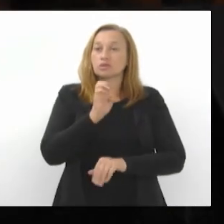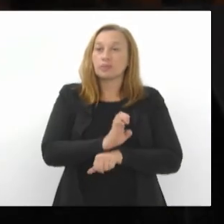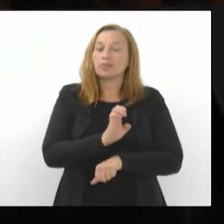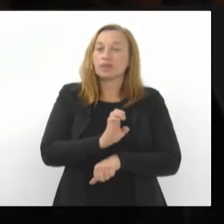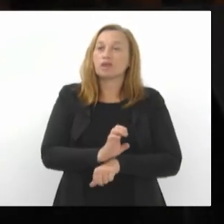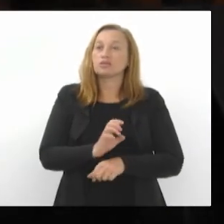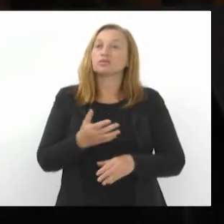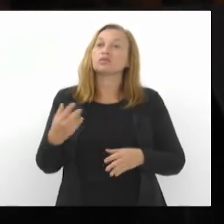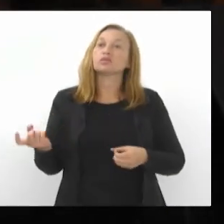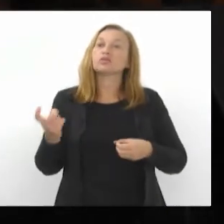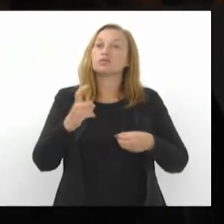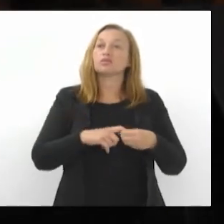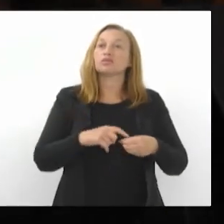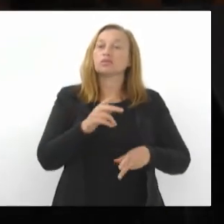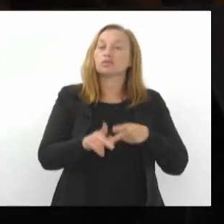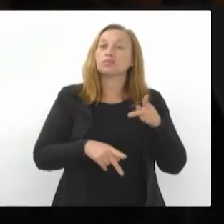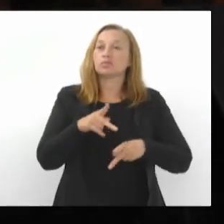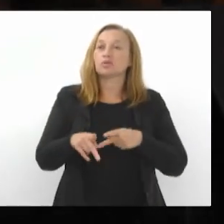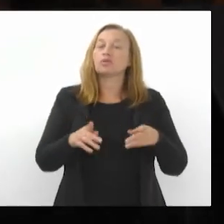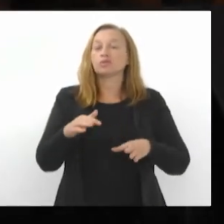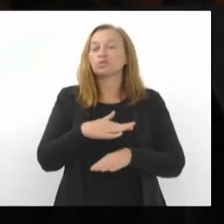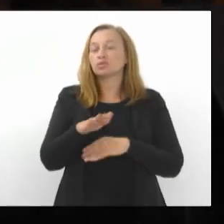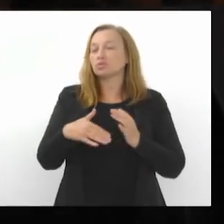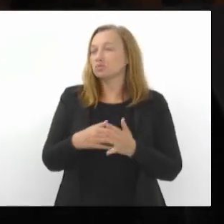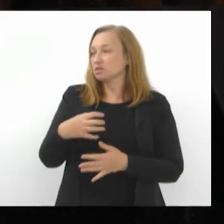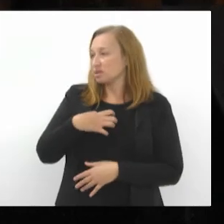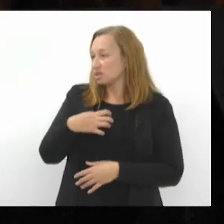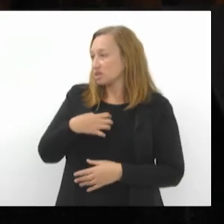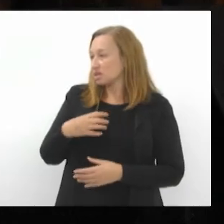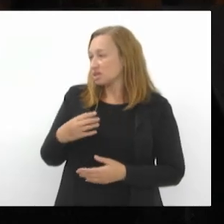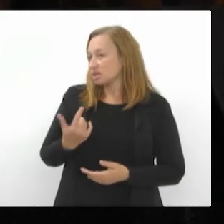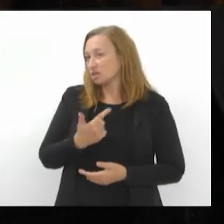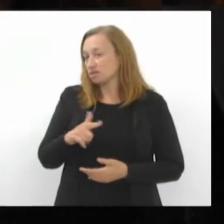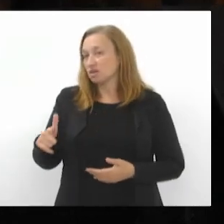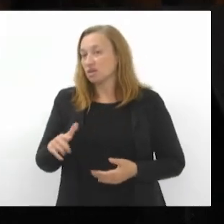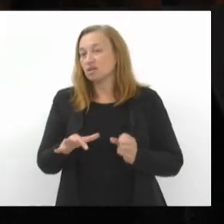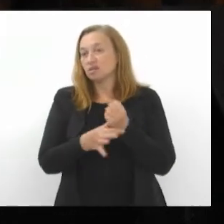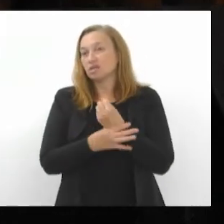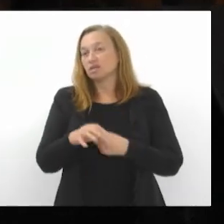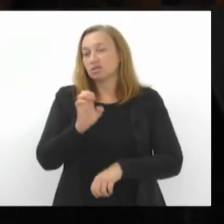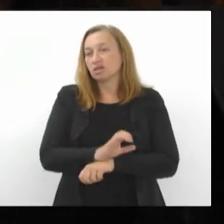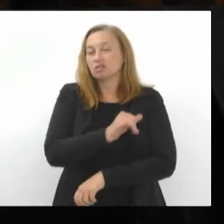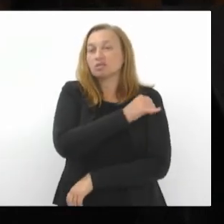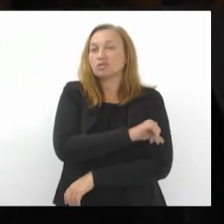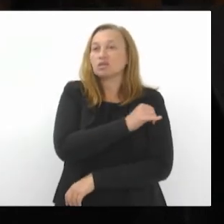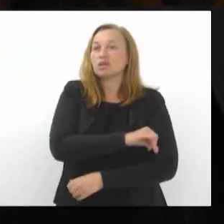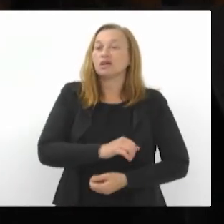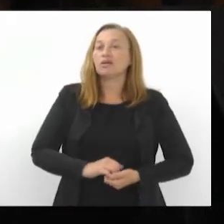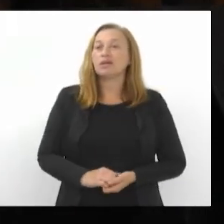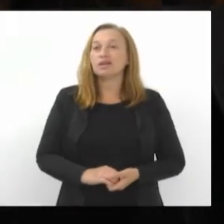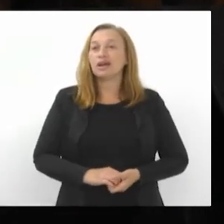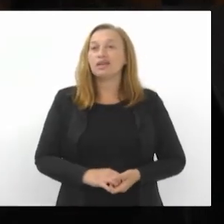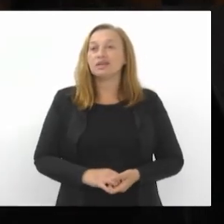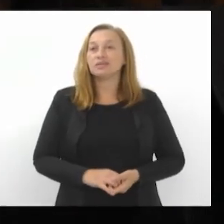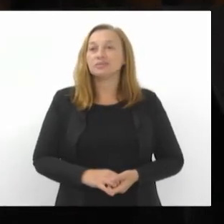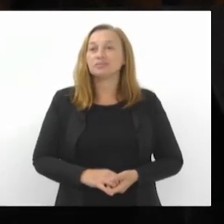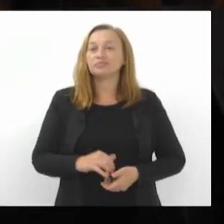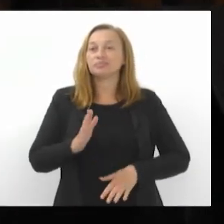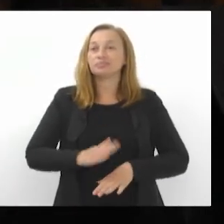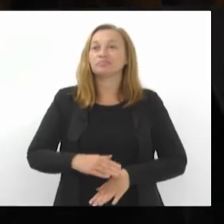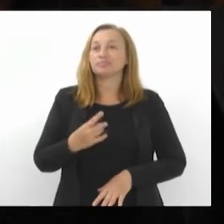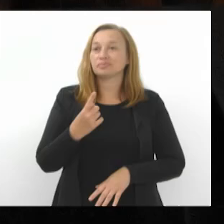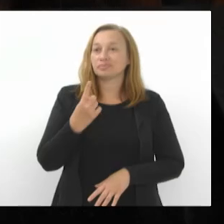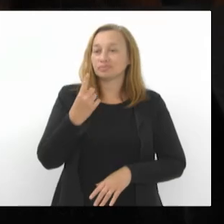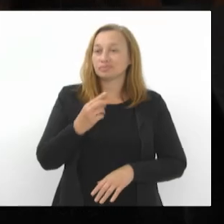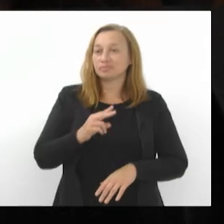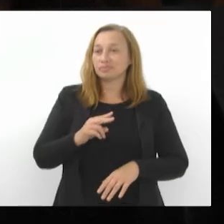um retorno para a população. Todo mundo se sente inseguro no estado do Rio de Janeiro. Trata-se do mais do mesmo,